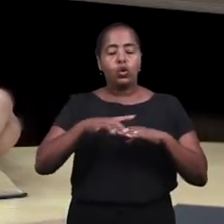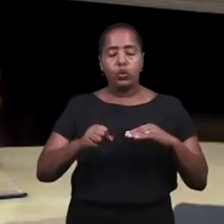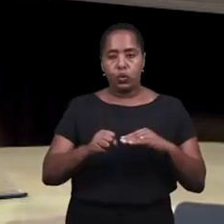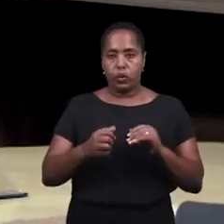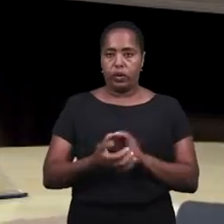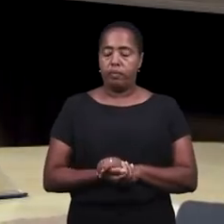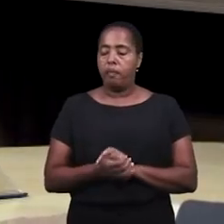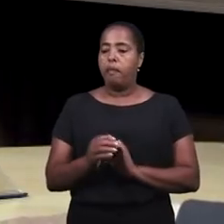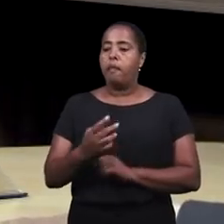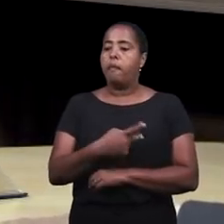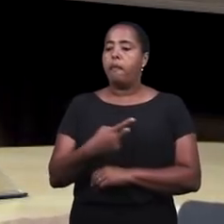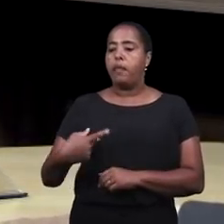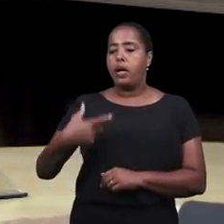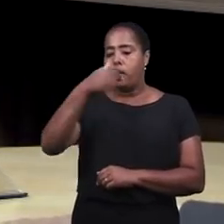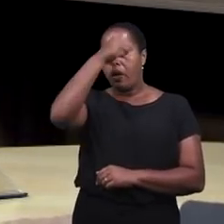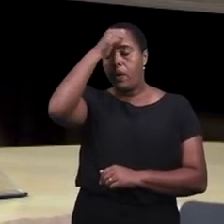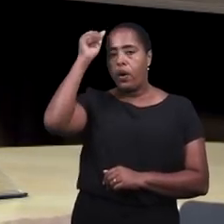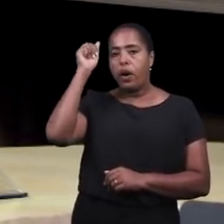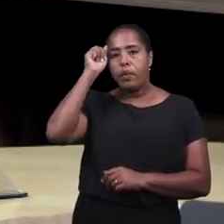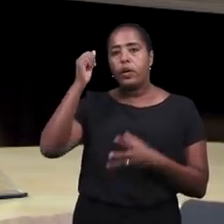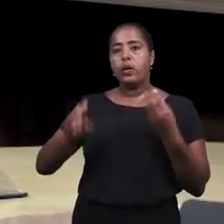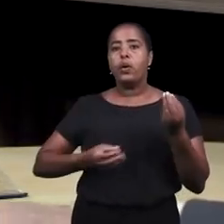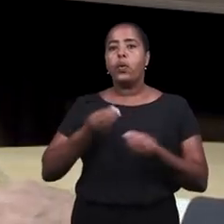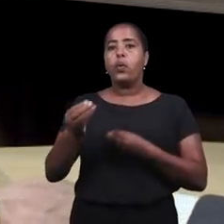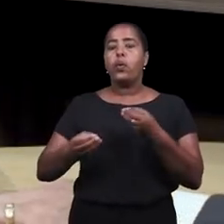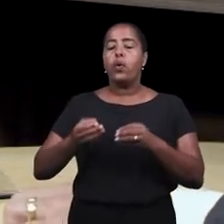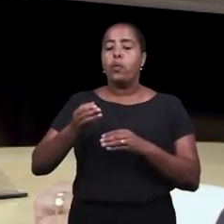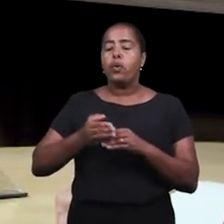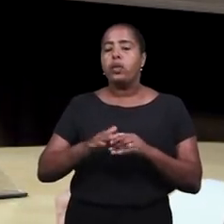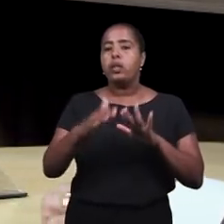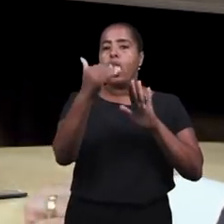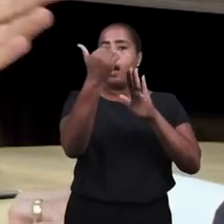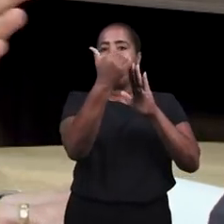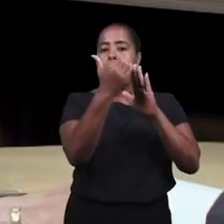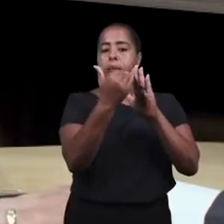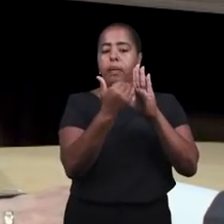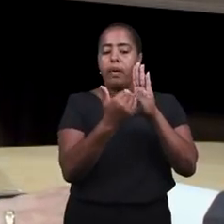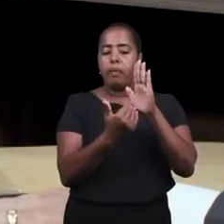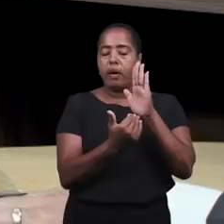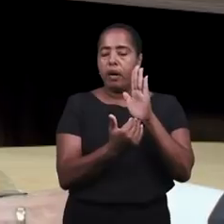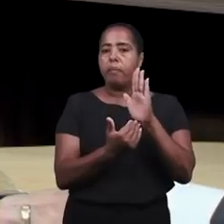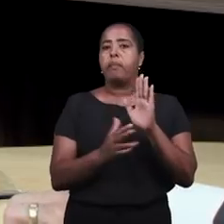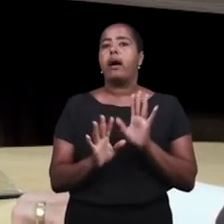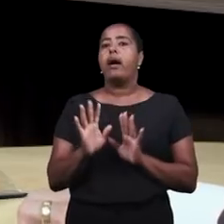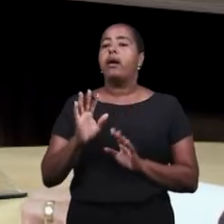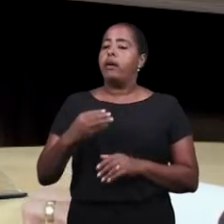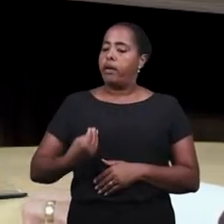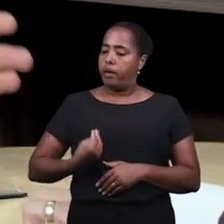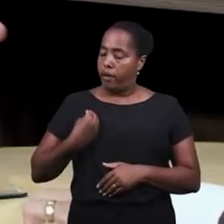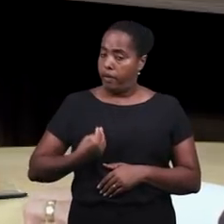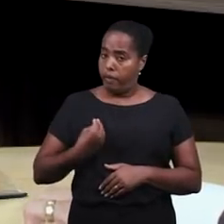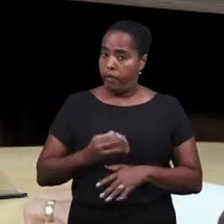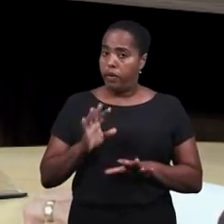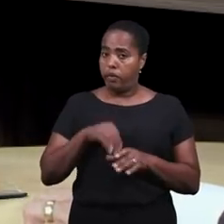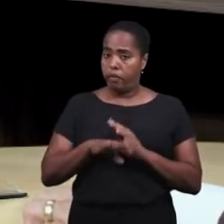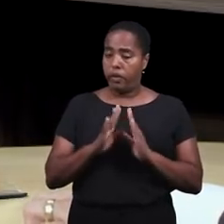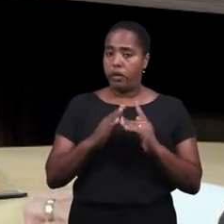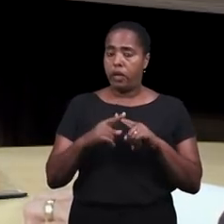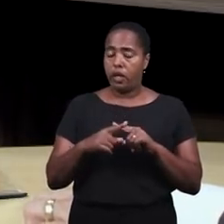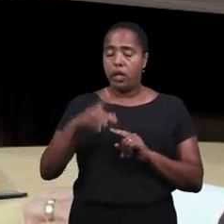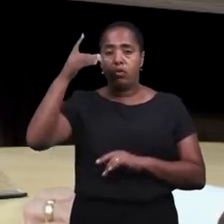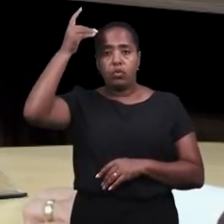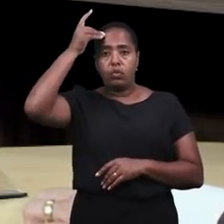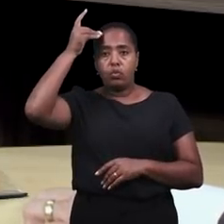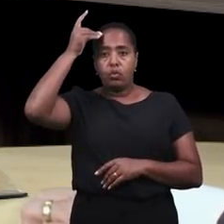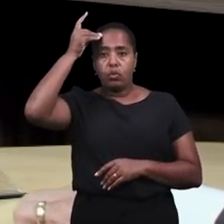curar. Pastor Amadeu, como então é essa sequência, como a gente vê na vida da igreja, essa sequência,